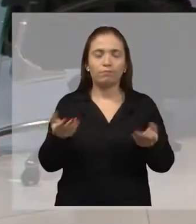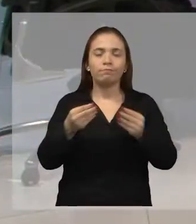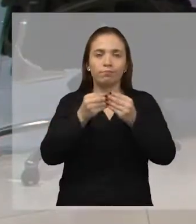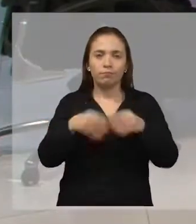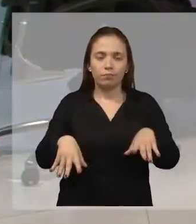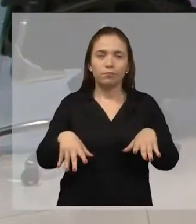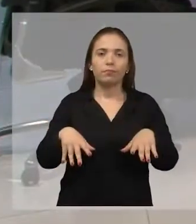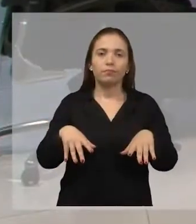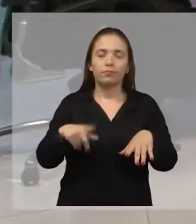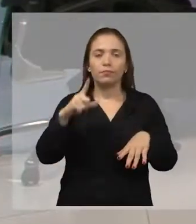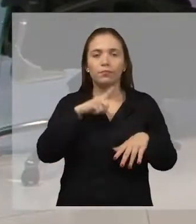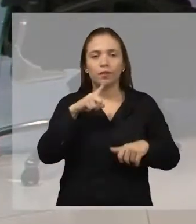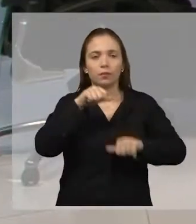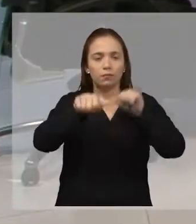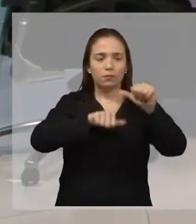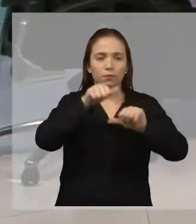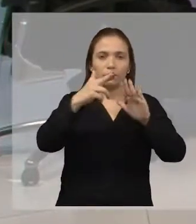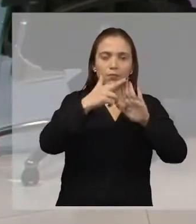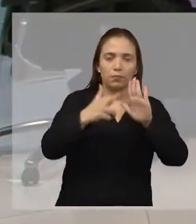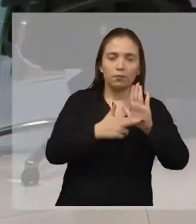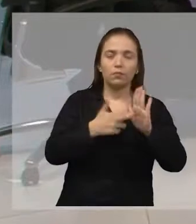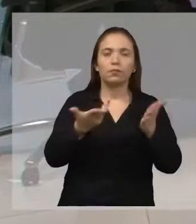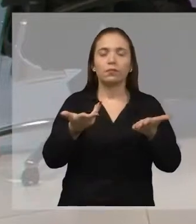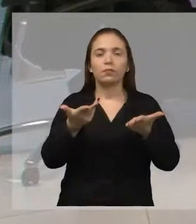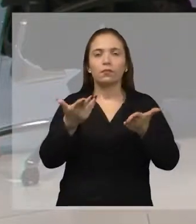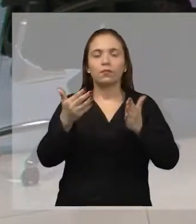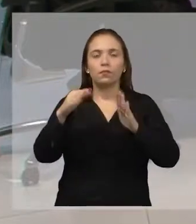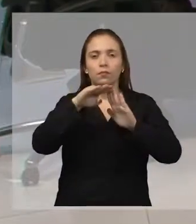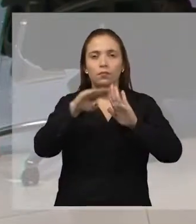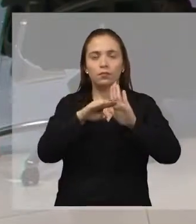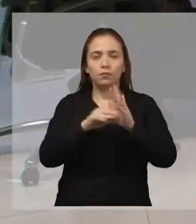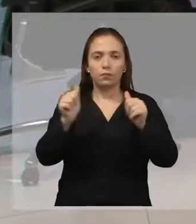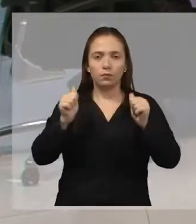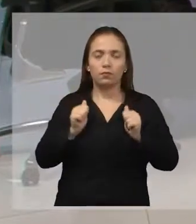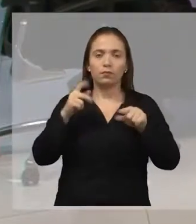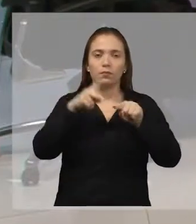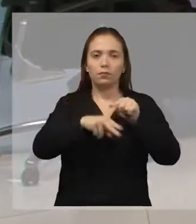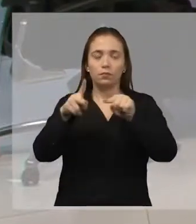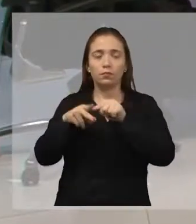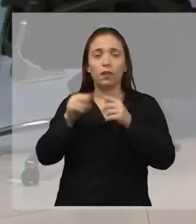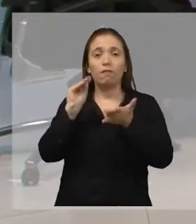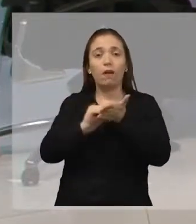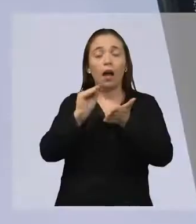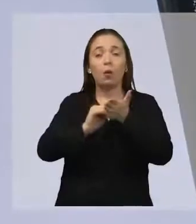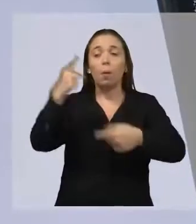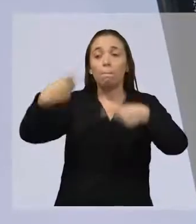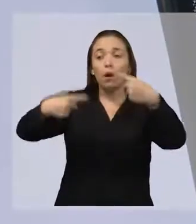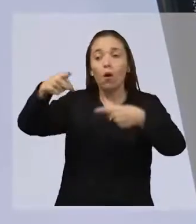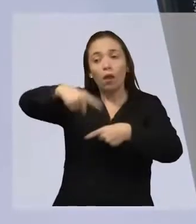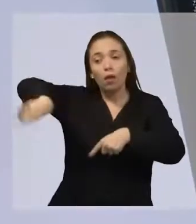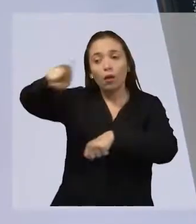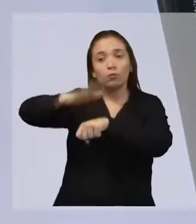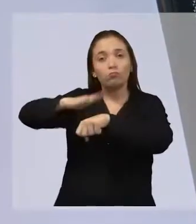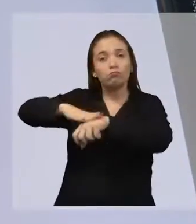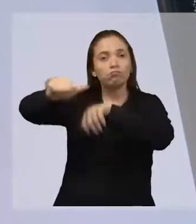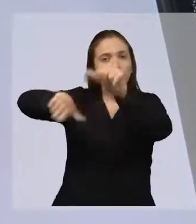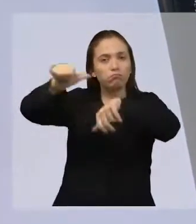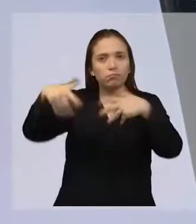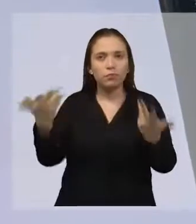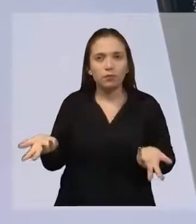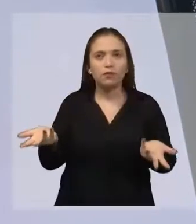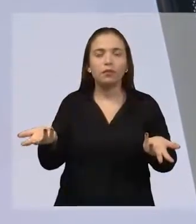né? Não somos todos, mas uma maioria, que por isso o Centrão é que decide as grandes questões. Nós temos uma maioria de pessoas